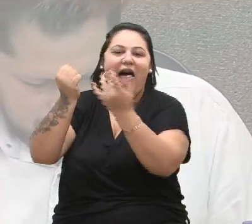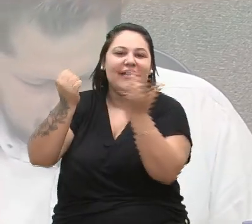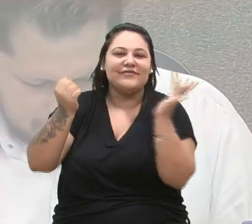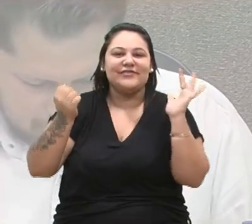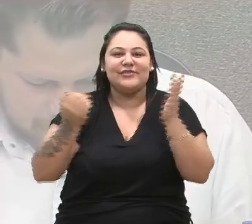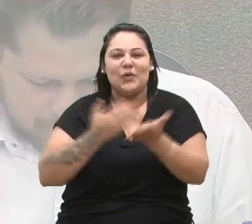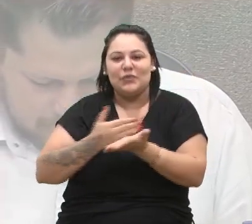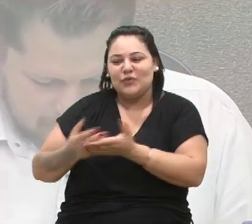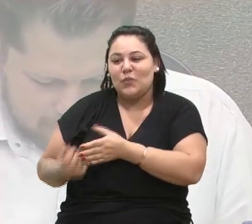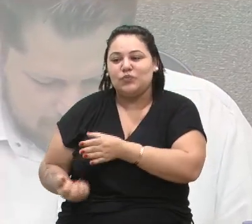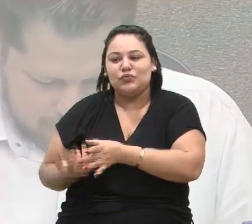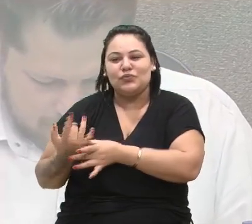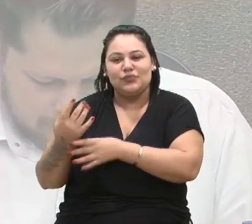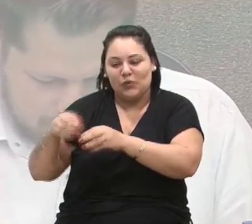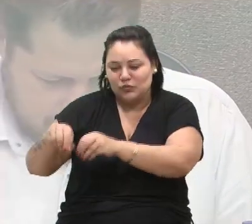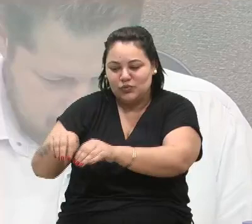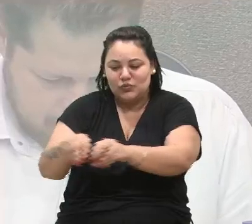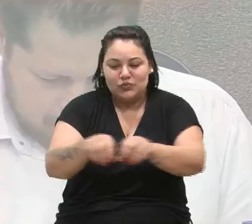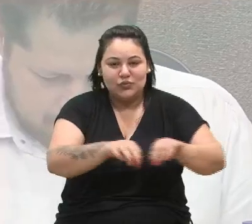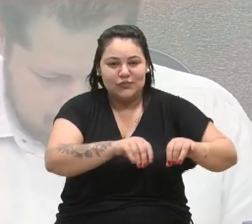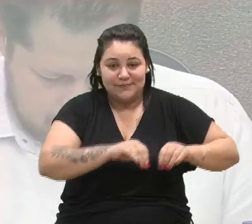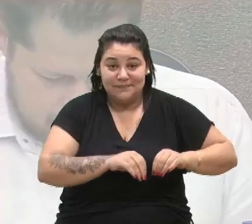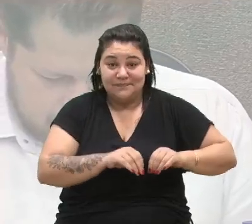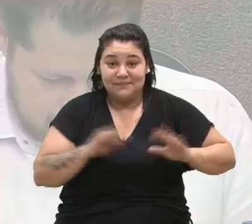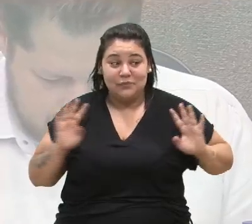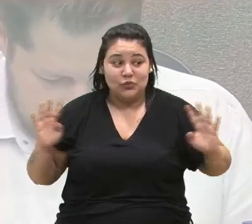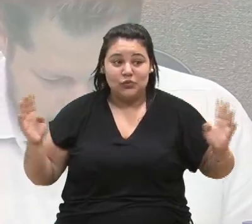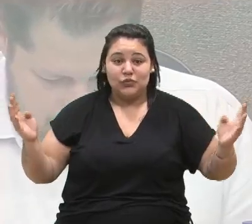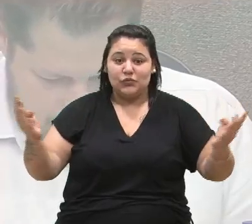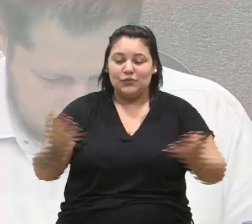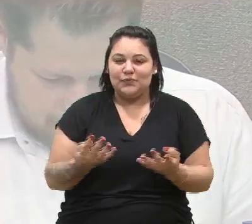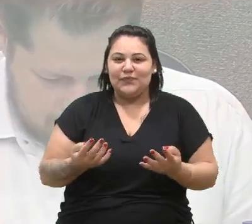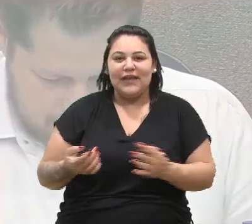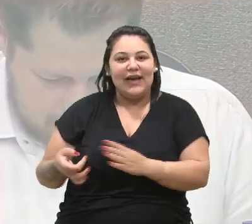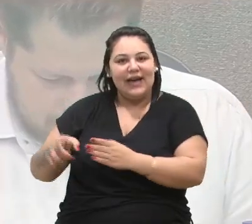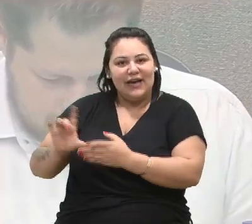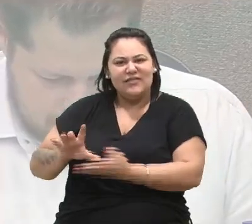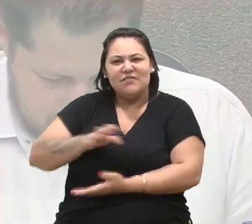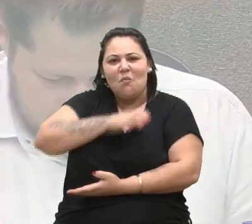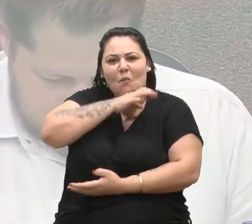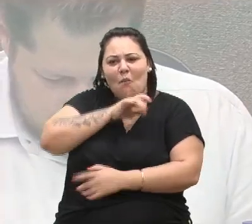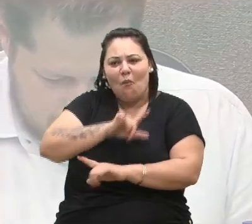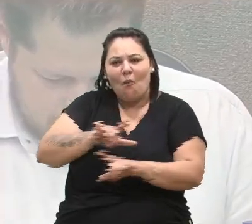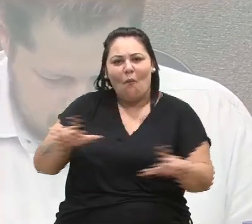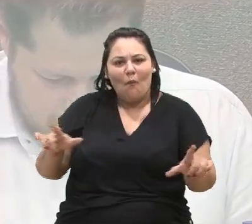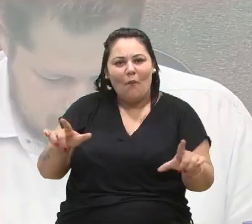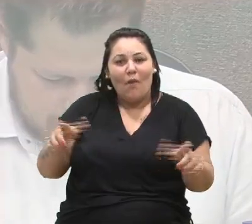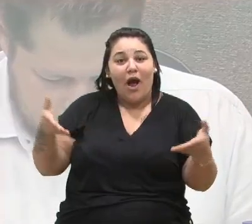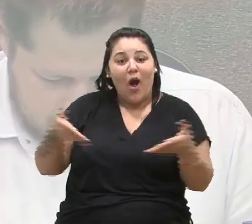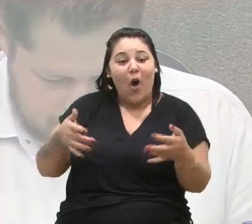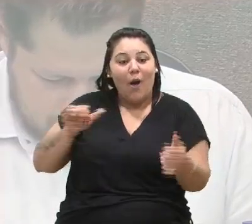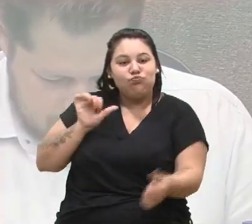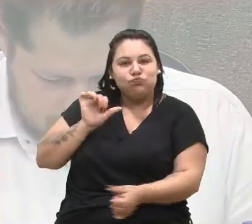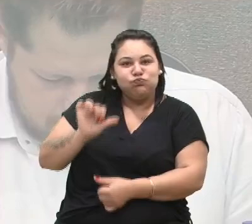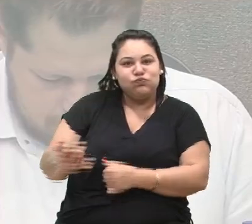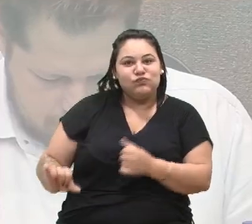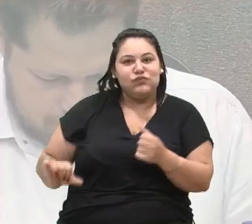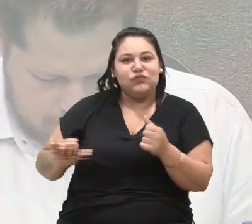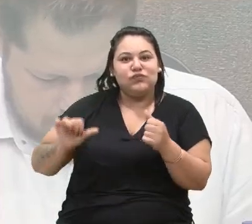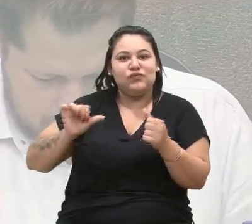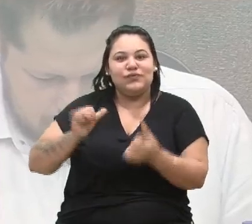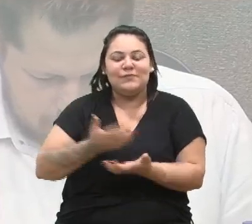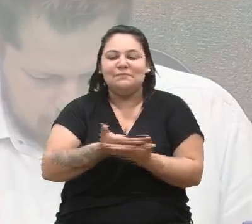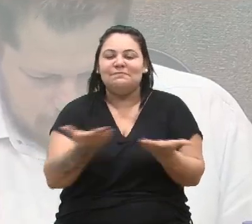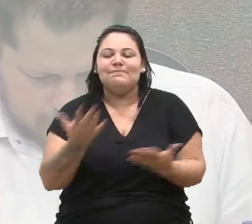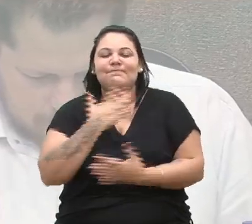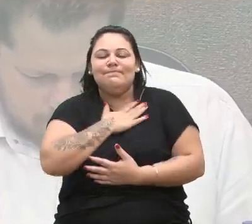cultivadas no entorno do local. O que era antes um terreno baldio tornou-se um espaço de